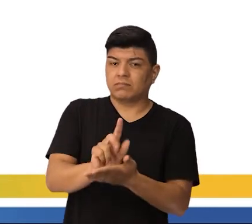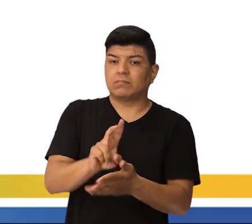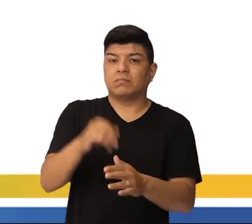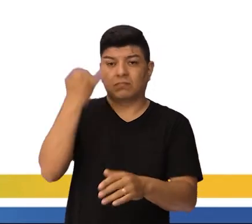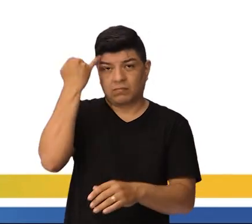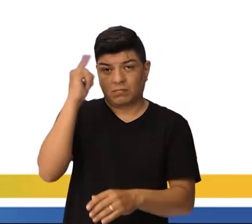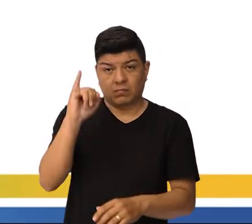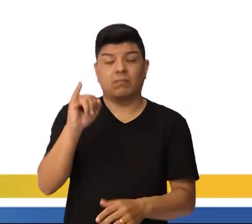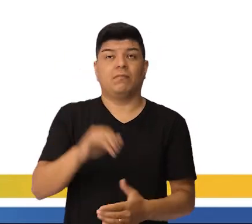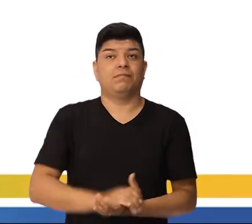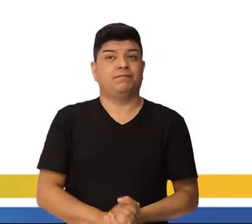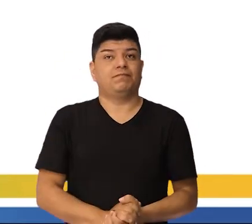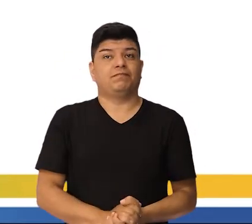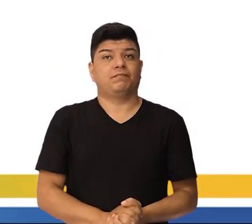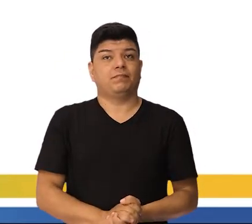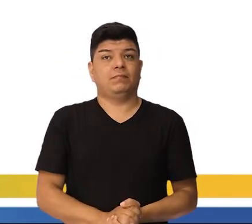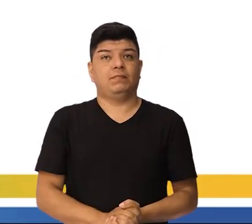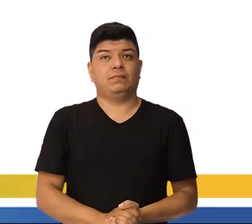aí.